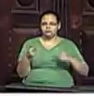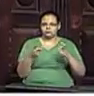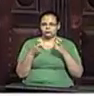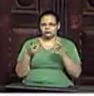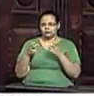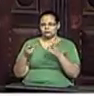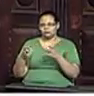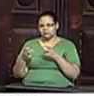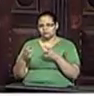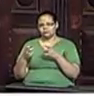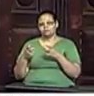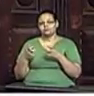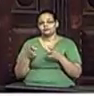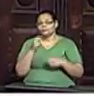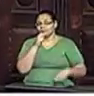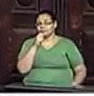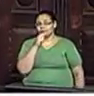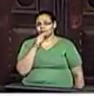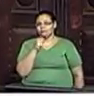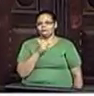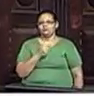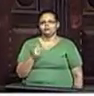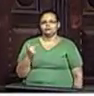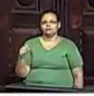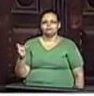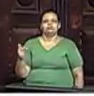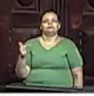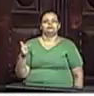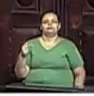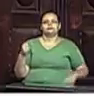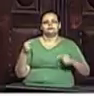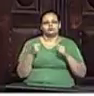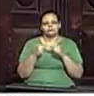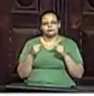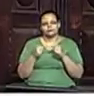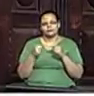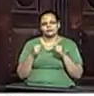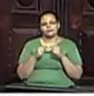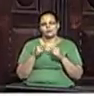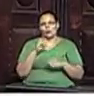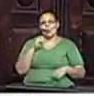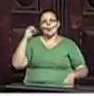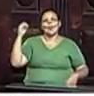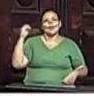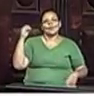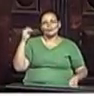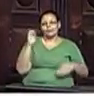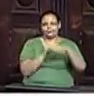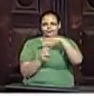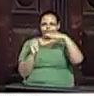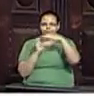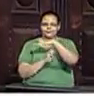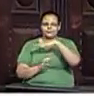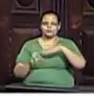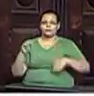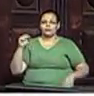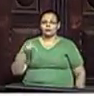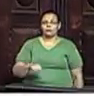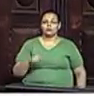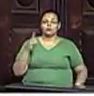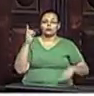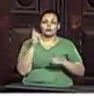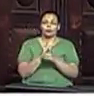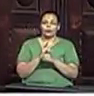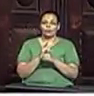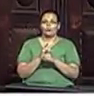esses serviços sem que houvesse algum nível de conivência, bem que fosse por omissão de grandes empresas. Aqui se encontrou